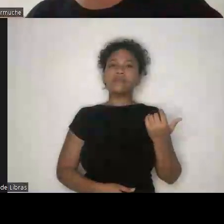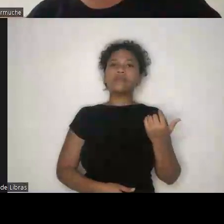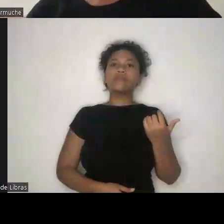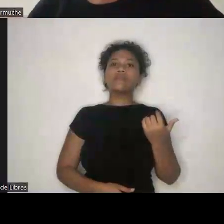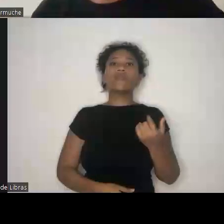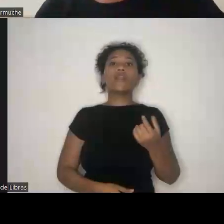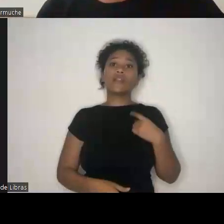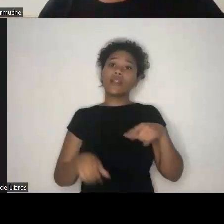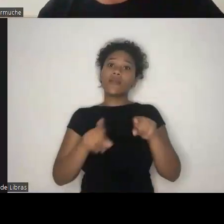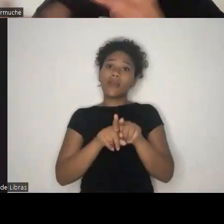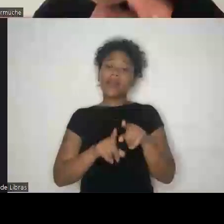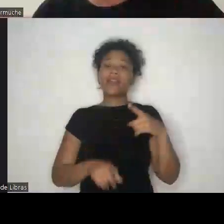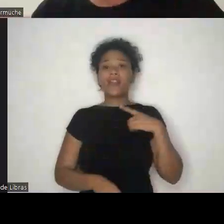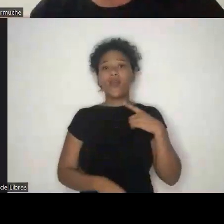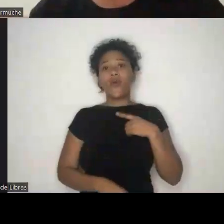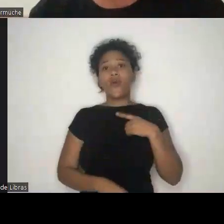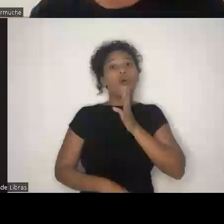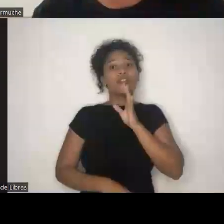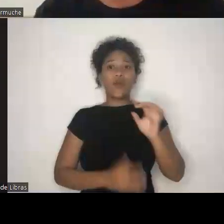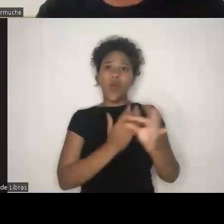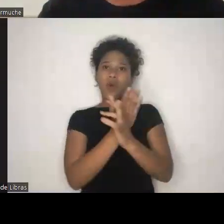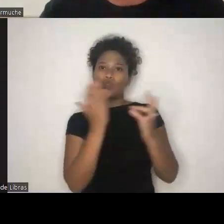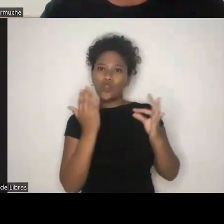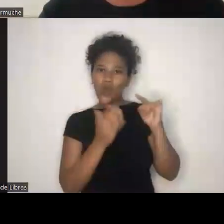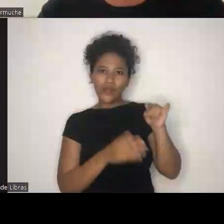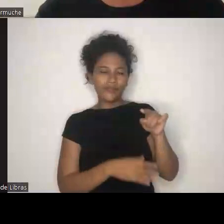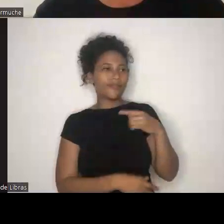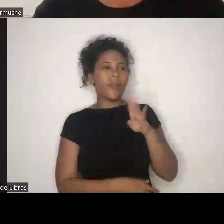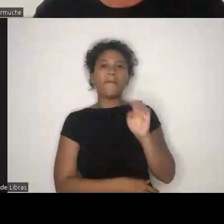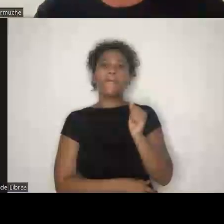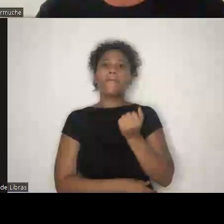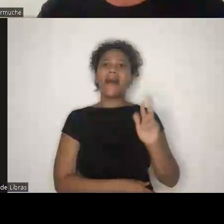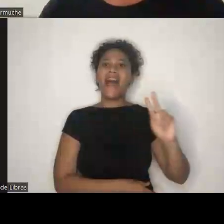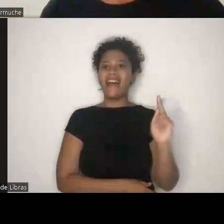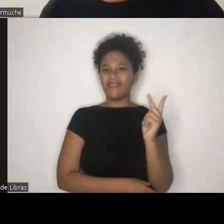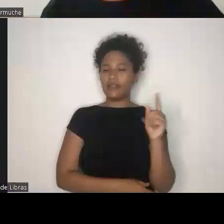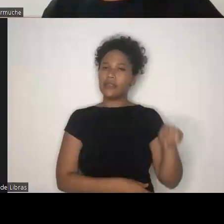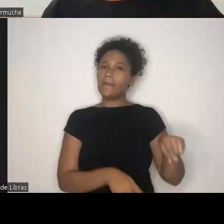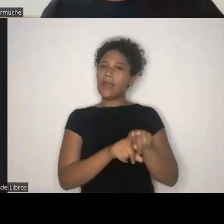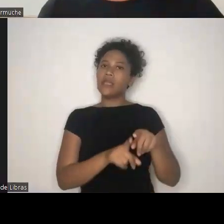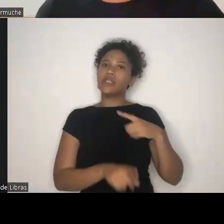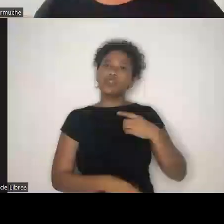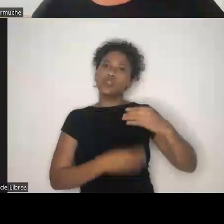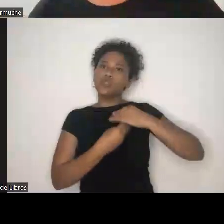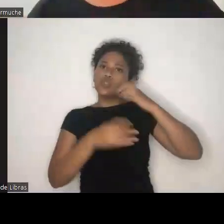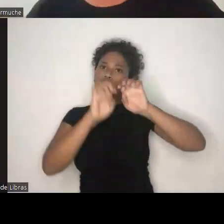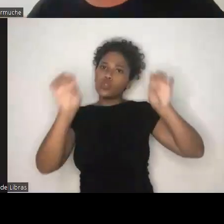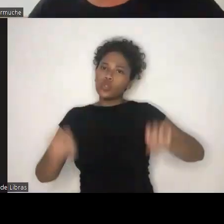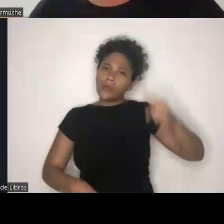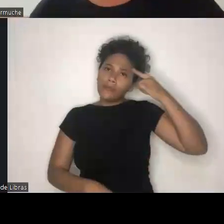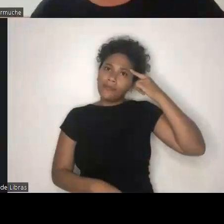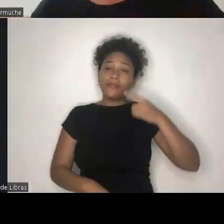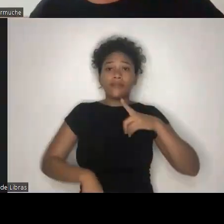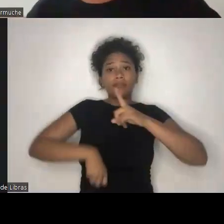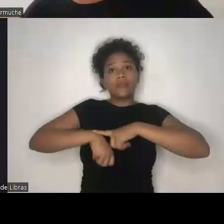o meu guia musical assim de pensamento que ajuda a estruturar o meu pensamento e nessa mesma época eu me tornei